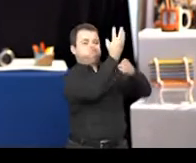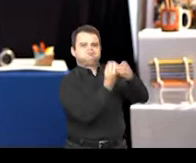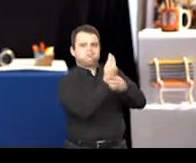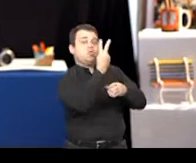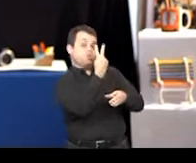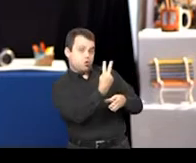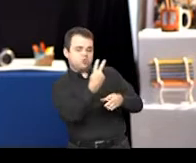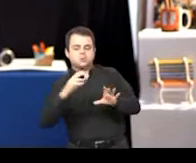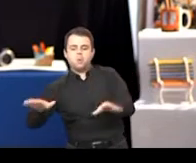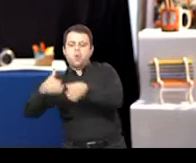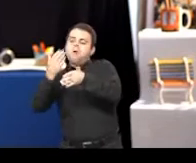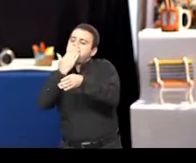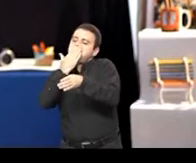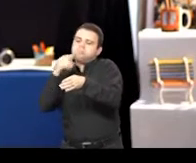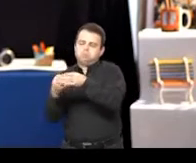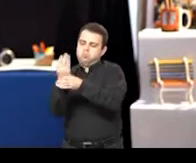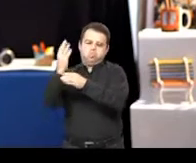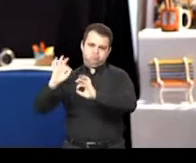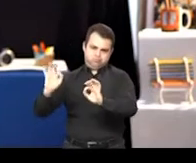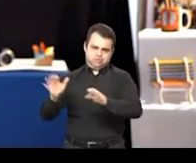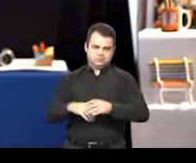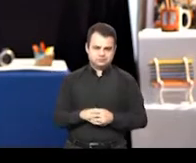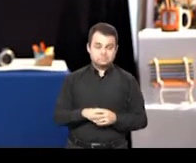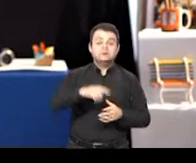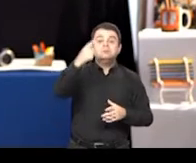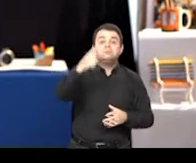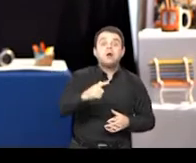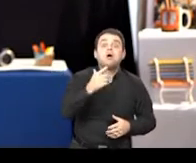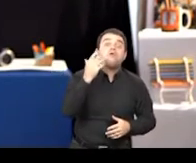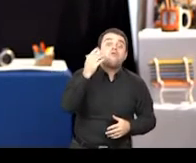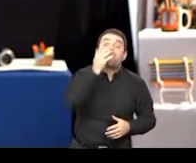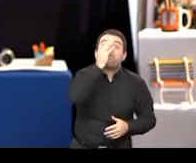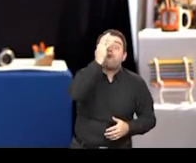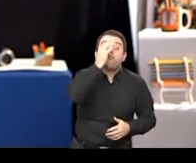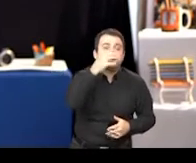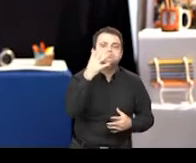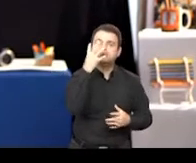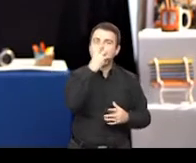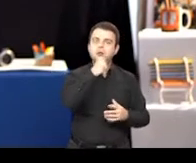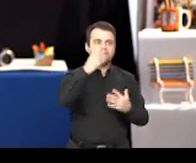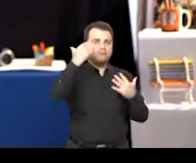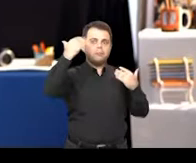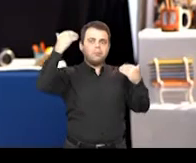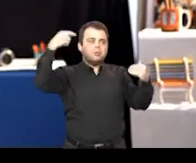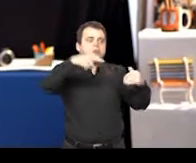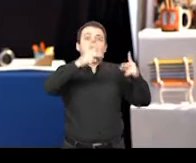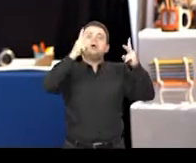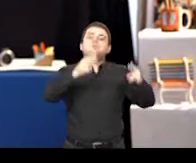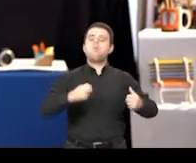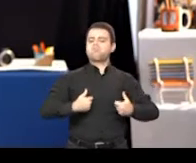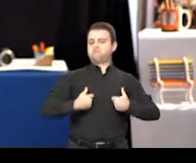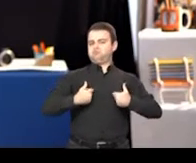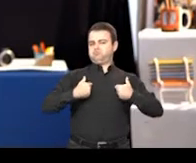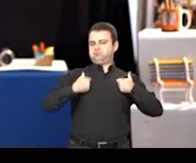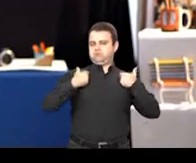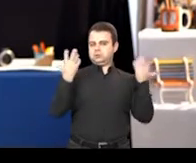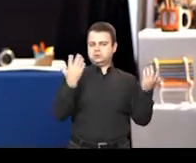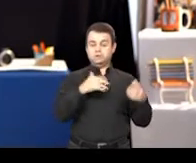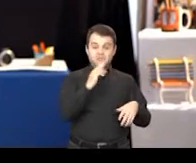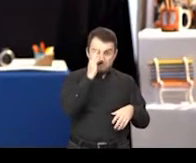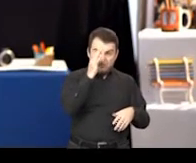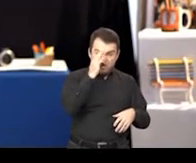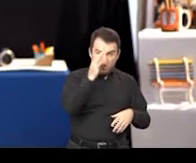extinto. Tinha também uma flor, uma famosa flor de grande beleza, igual orgulho. Foi o orgulho